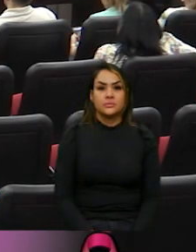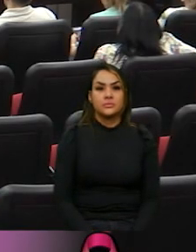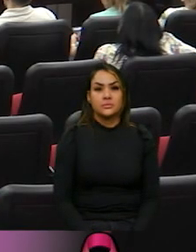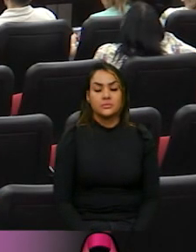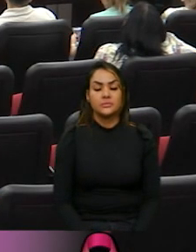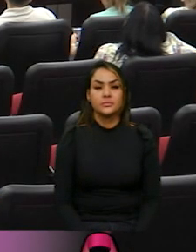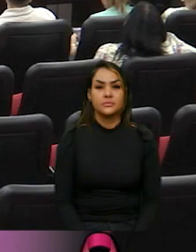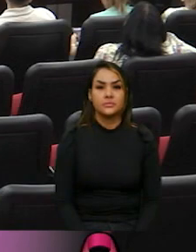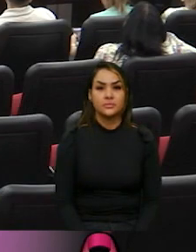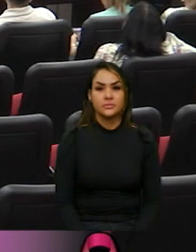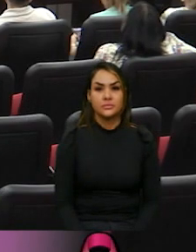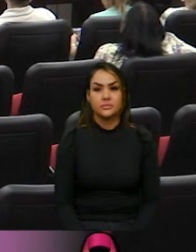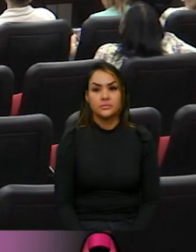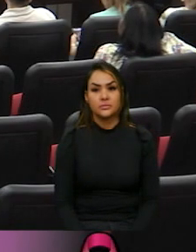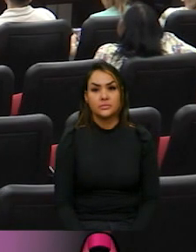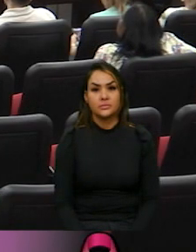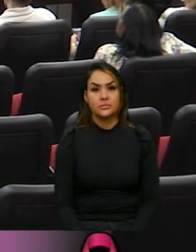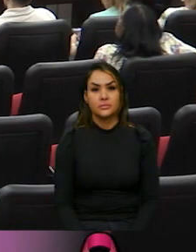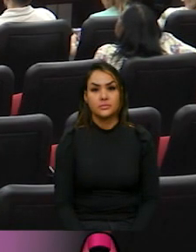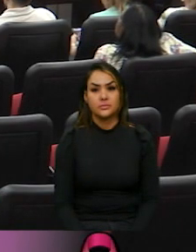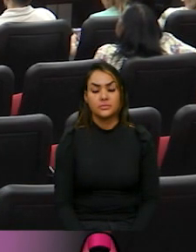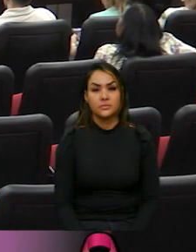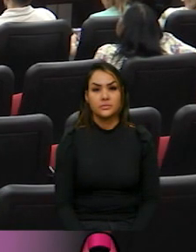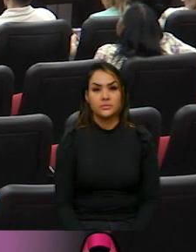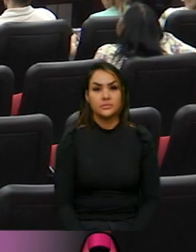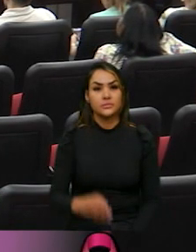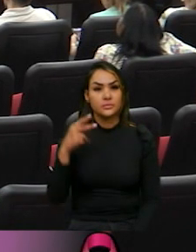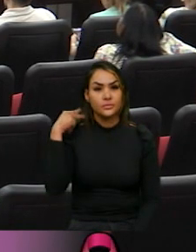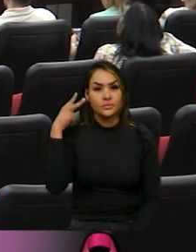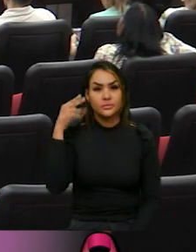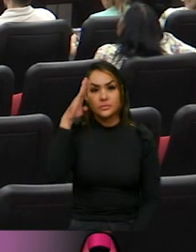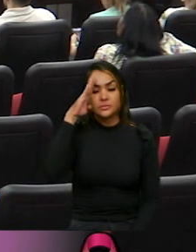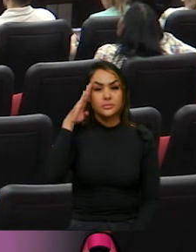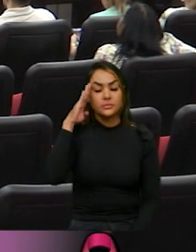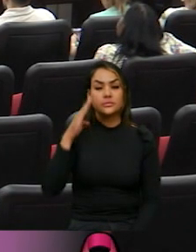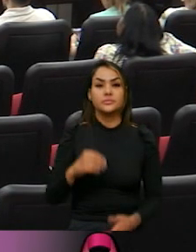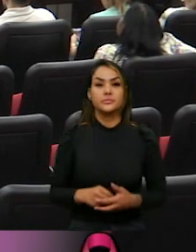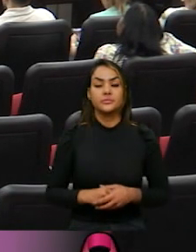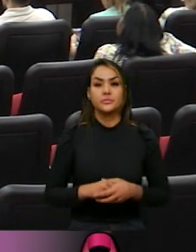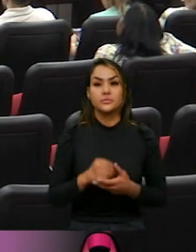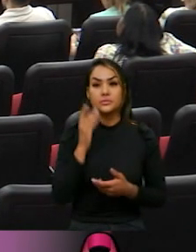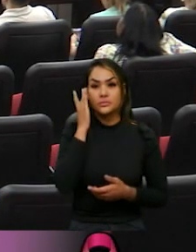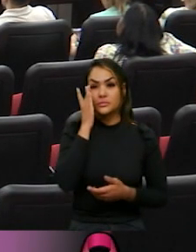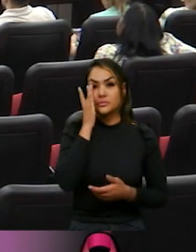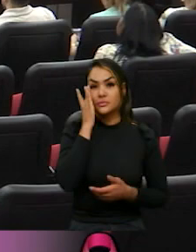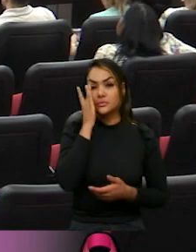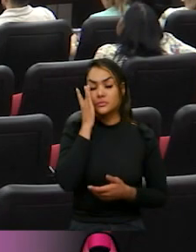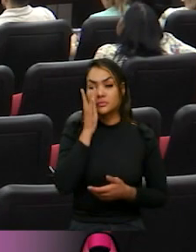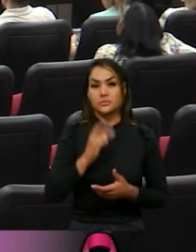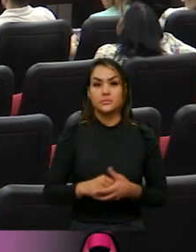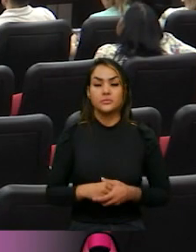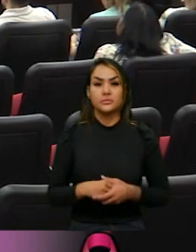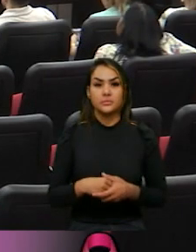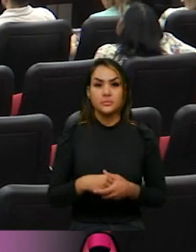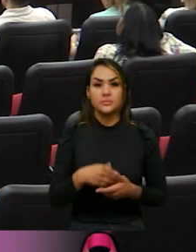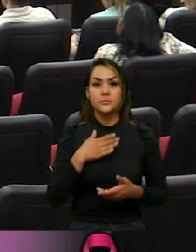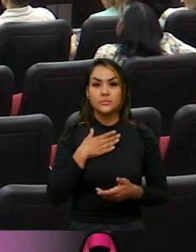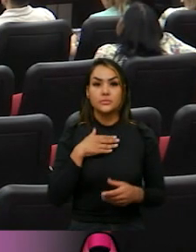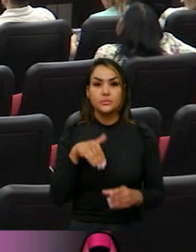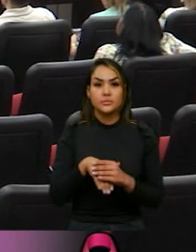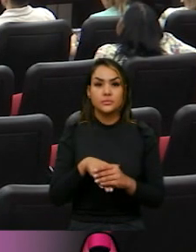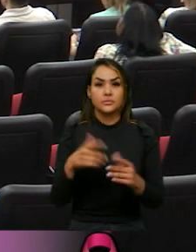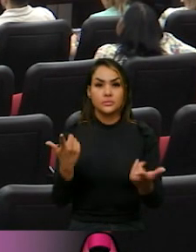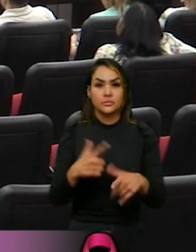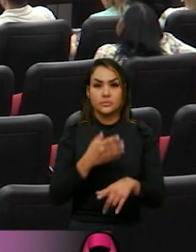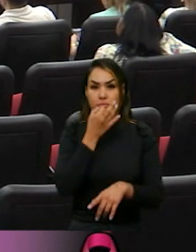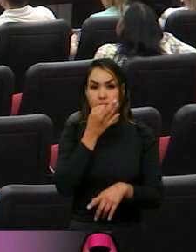Pela ordem, presidente. Com ordem, vereador. Gostaria também de, só para complementar e justificar também a minha votação contrária, o